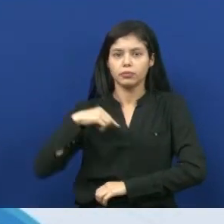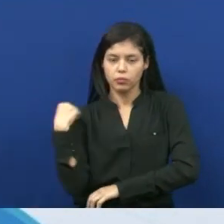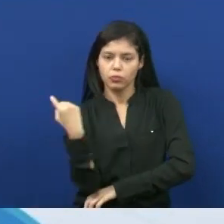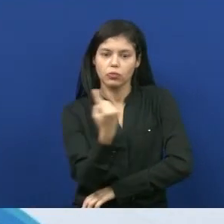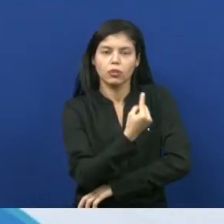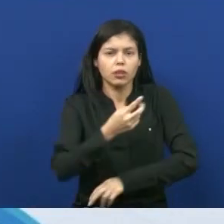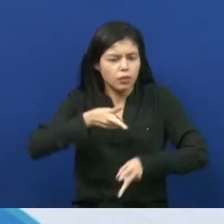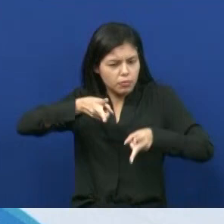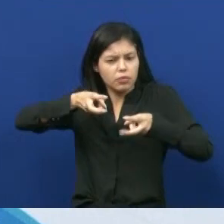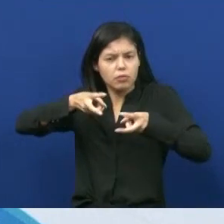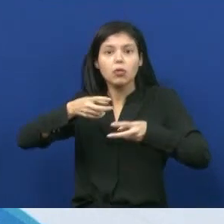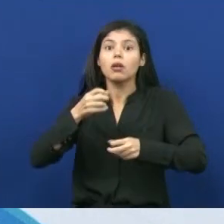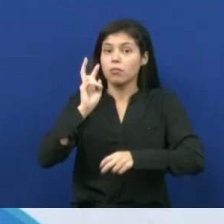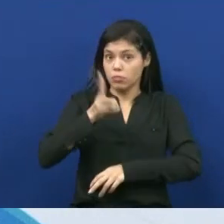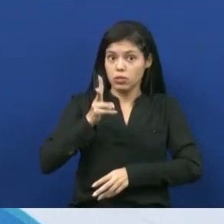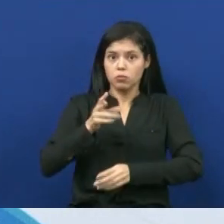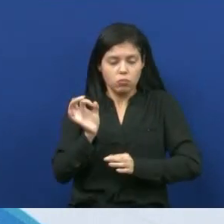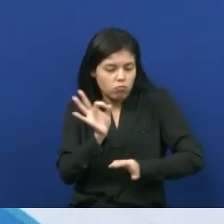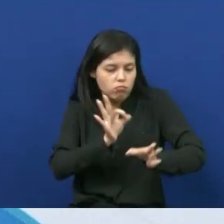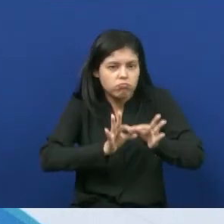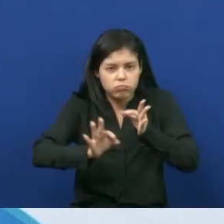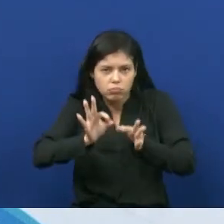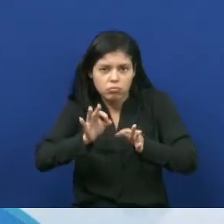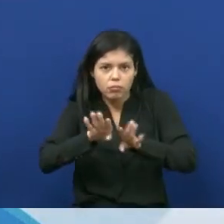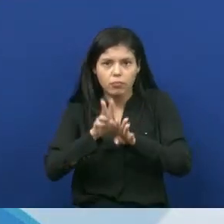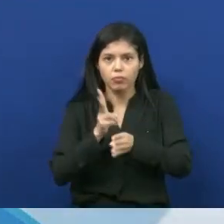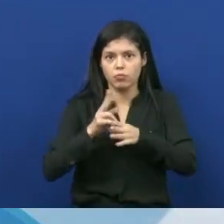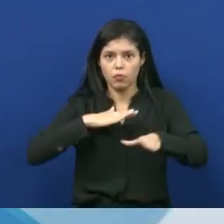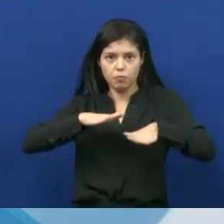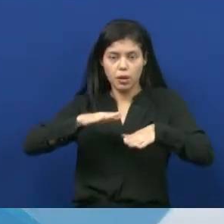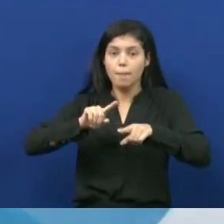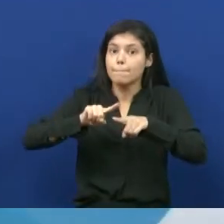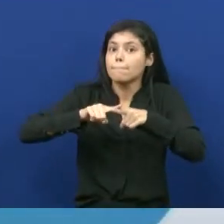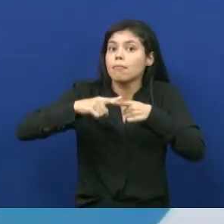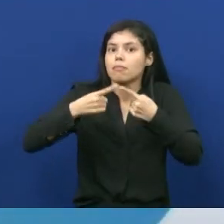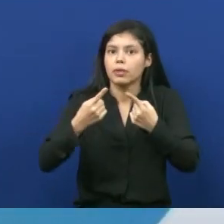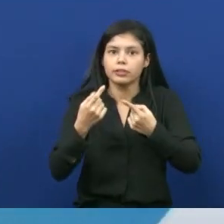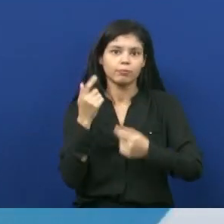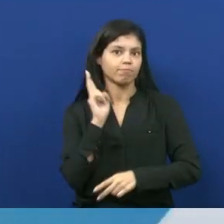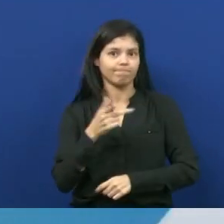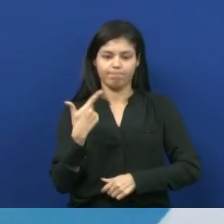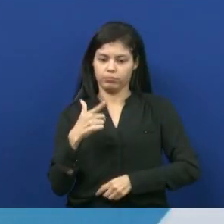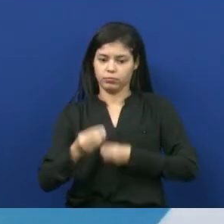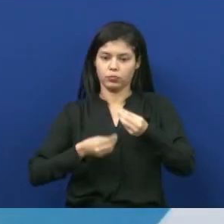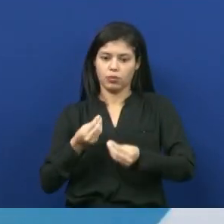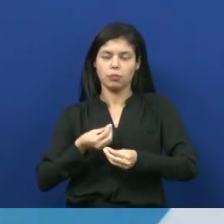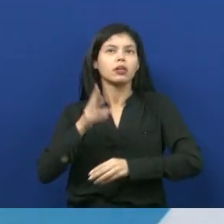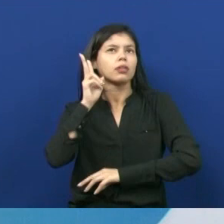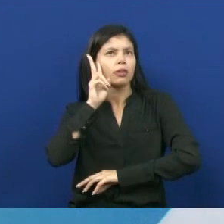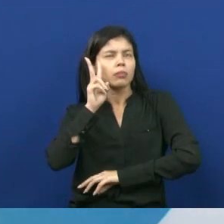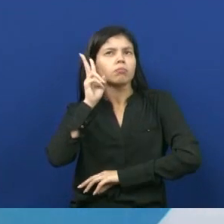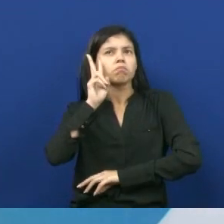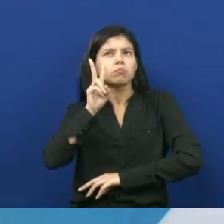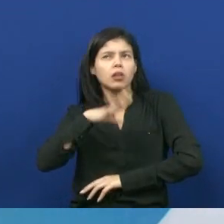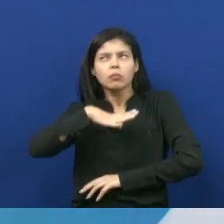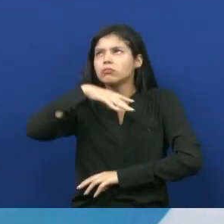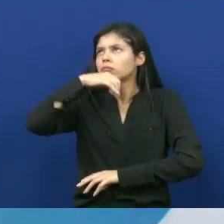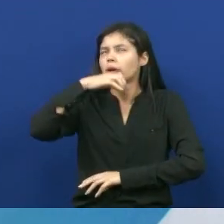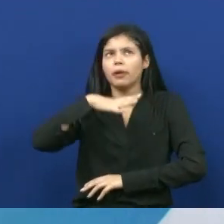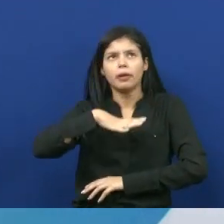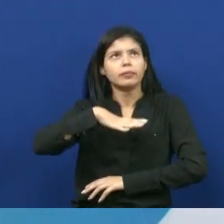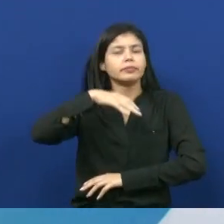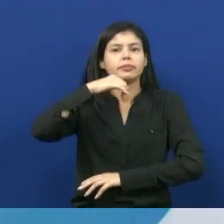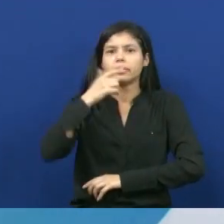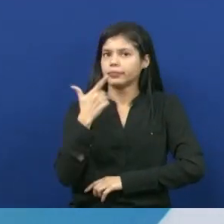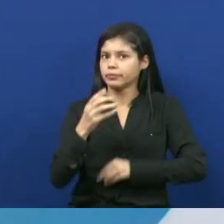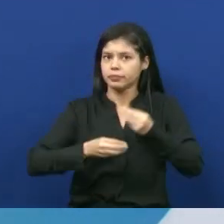Todos nós podemos fazer o controle desse movimento, mas não dá o tempo inteiro para a gente ficar lembrando e mandar o